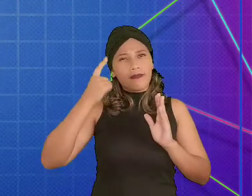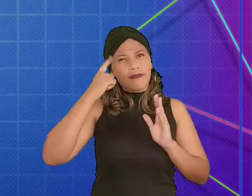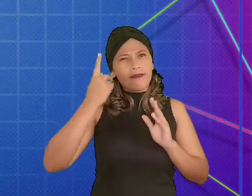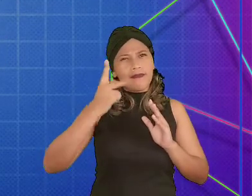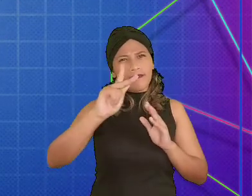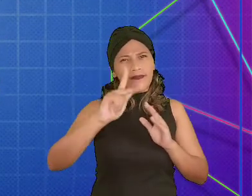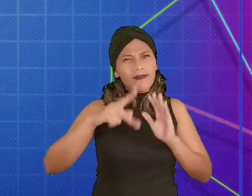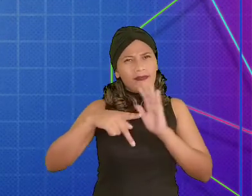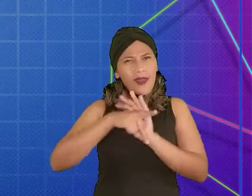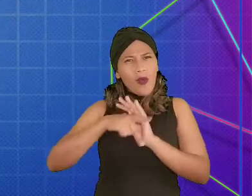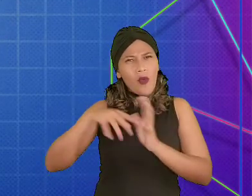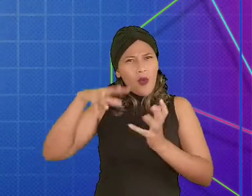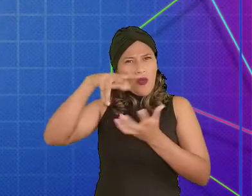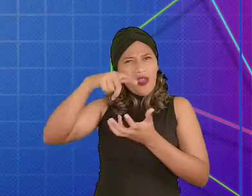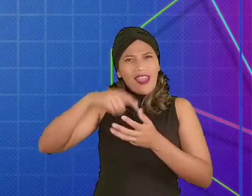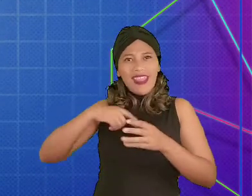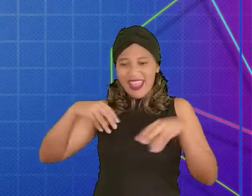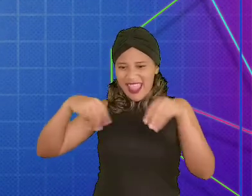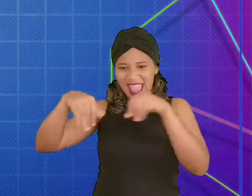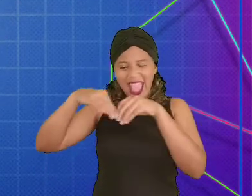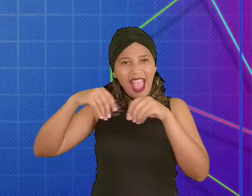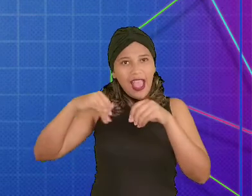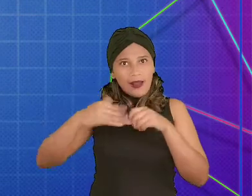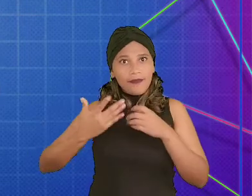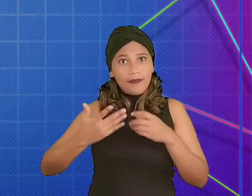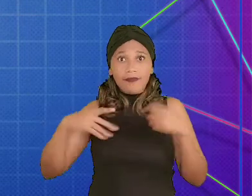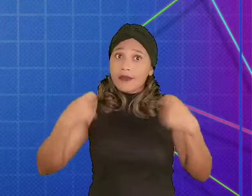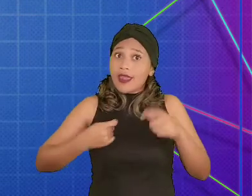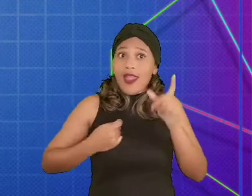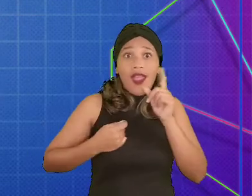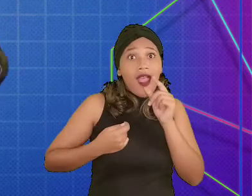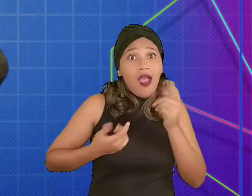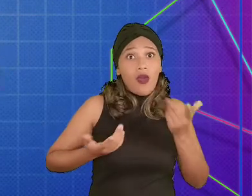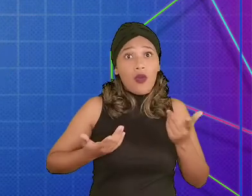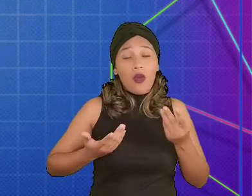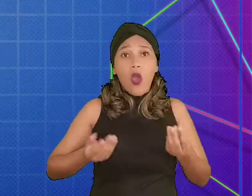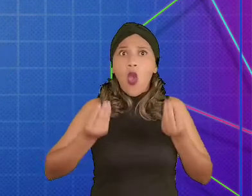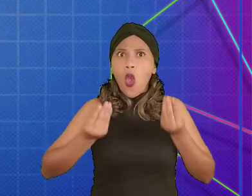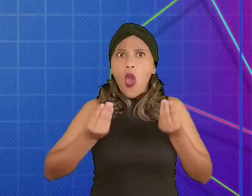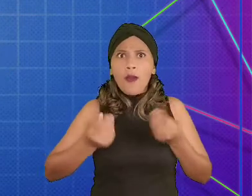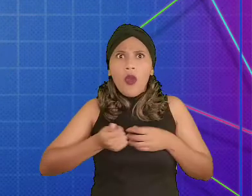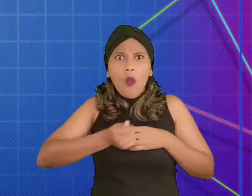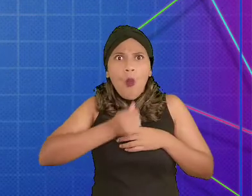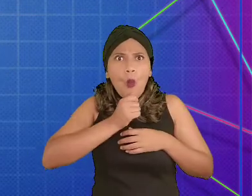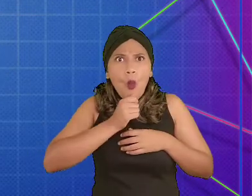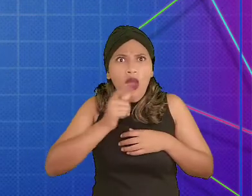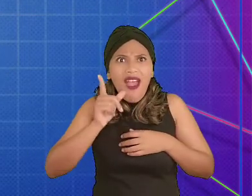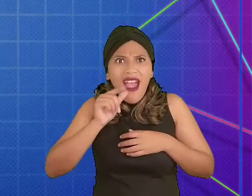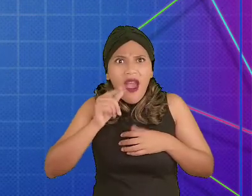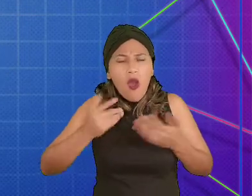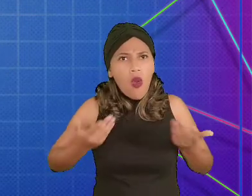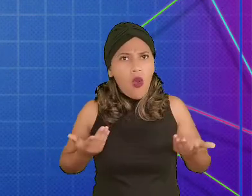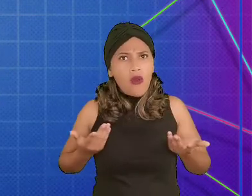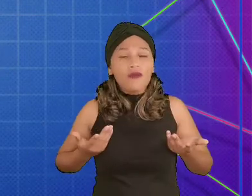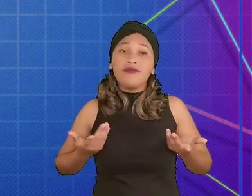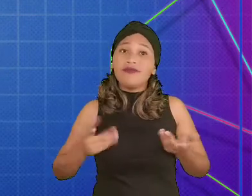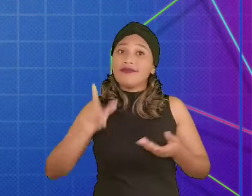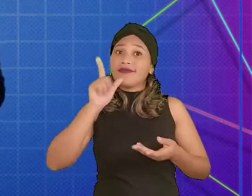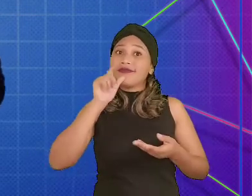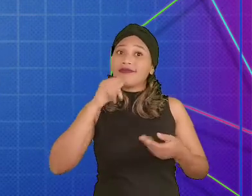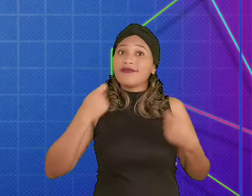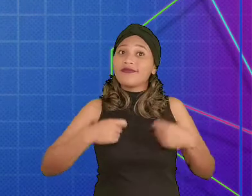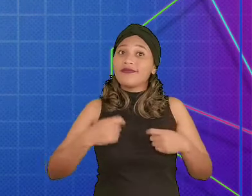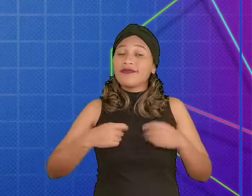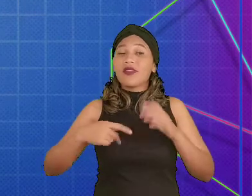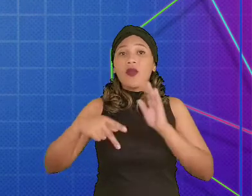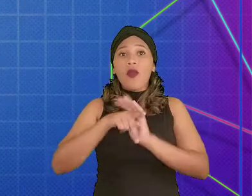seu mundo tiver terra como referência, seus habitantes precisarão de água. Como é possível um mundo sem água? Até porque a água precisa